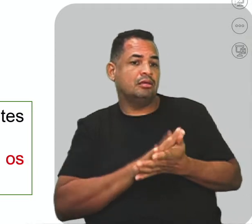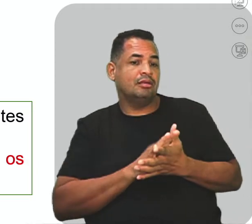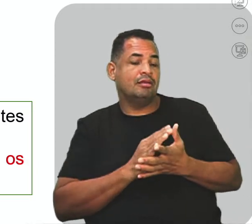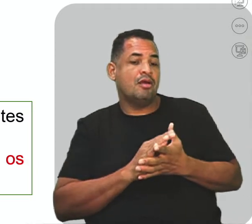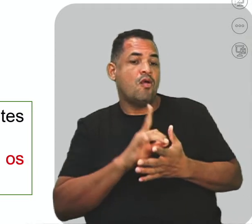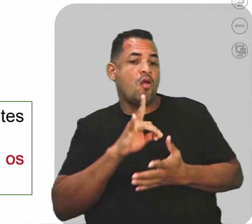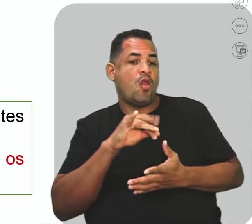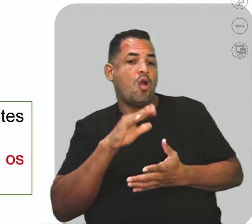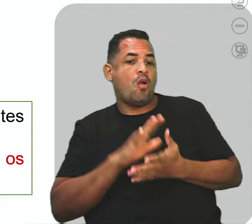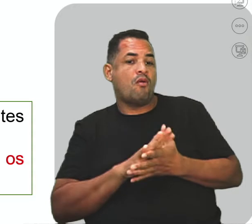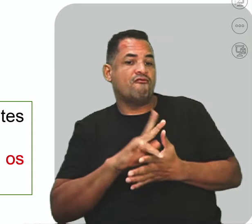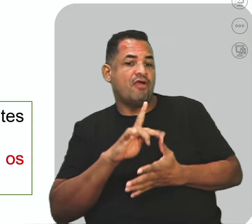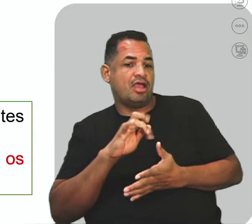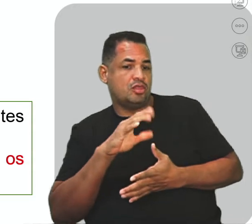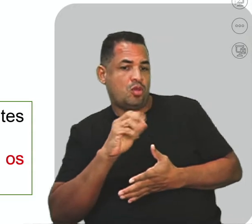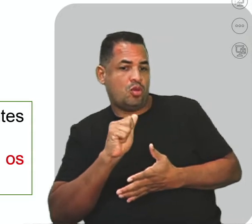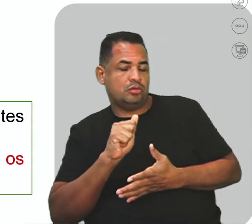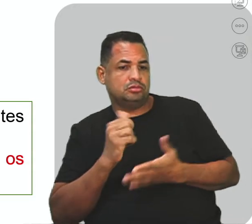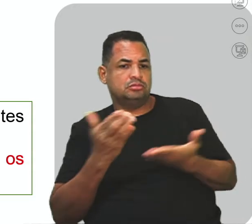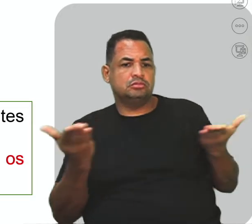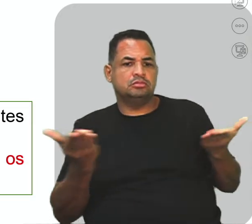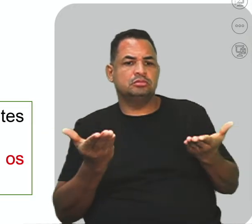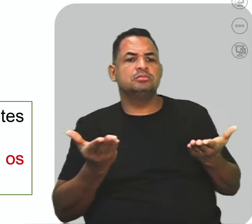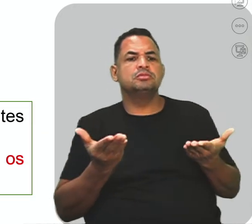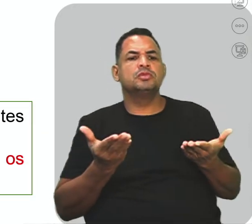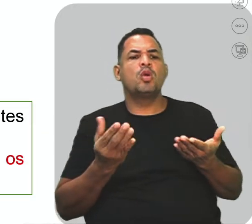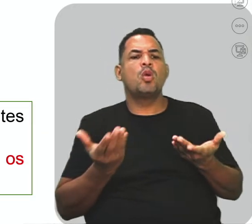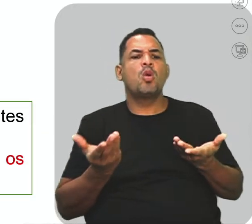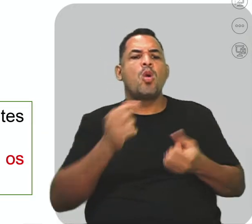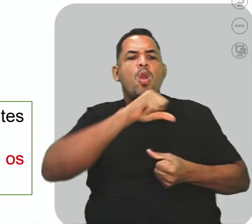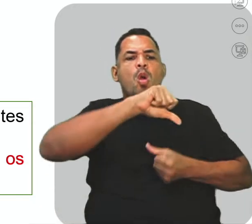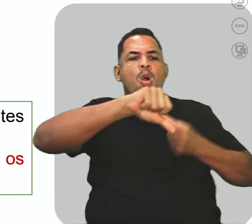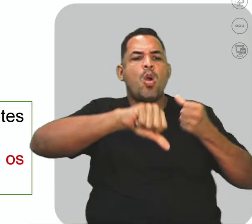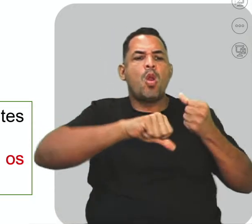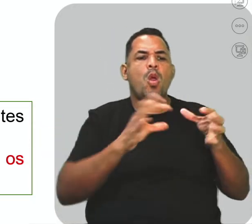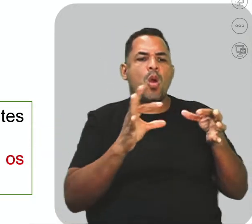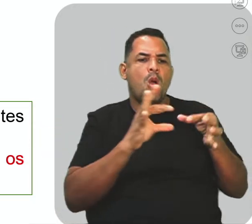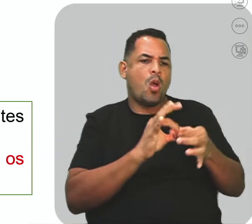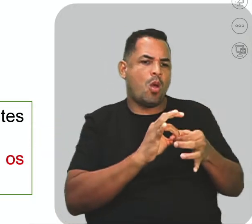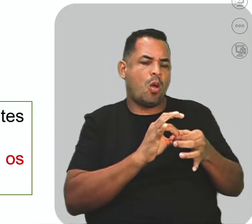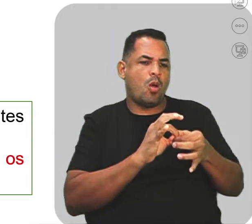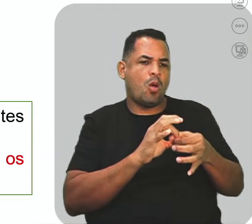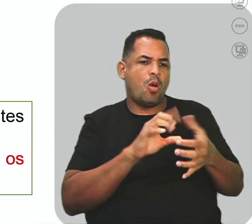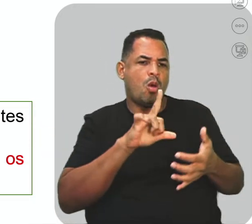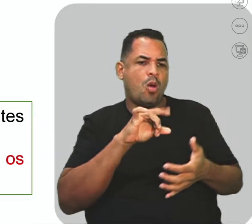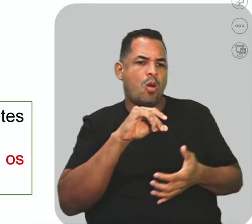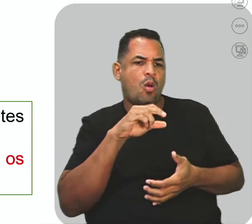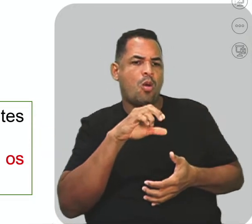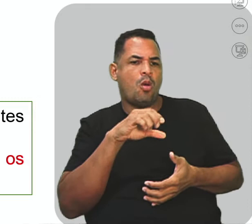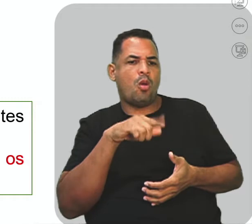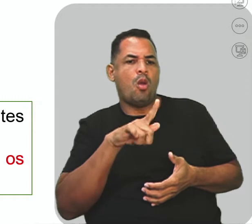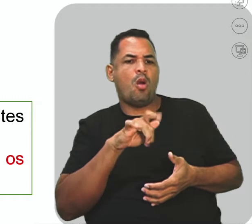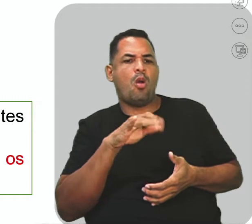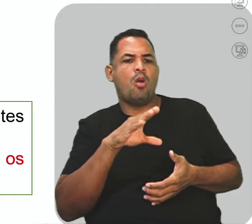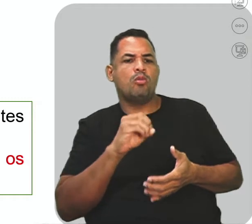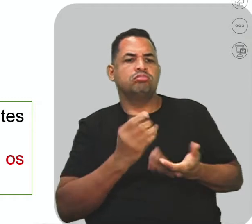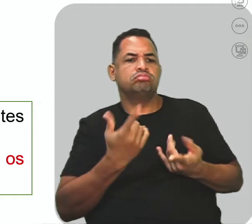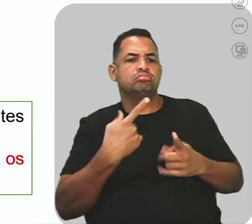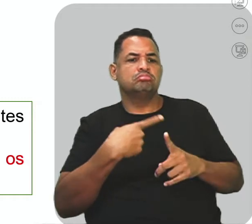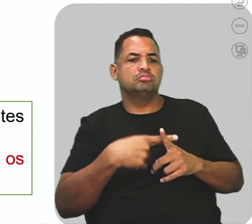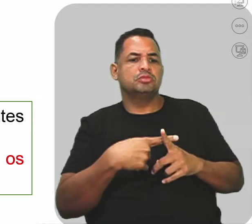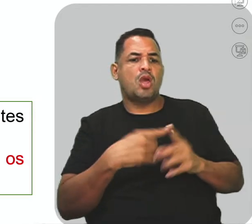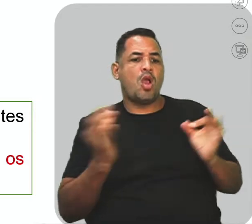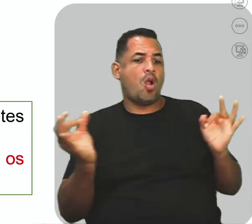vaidosa. Então, quando eu acrescento, ou seja, quando eu troco a conjunção, não é mais de adição, e sim